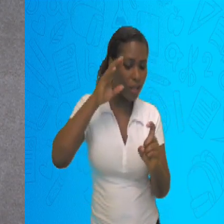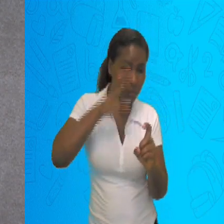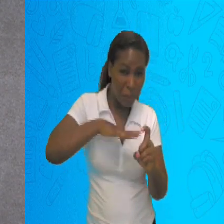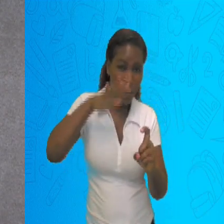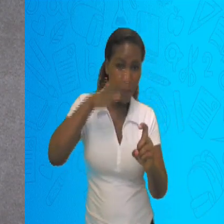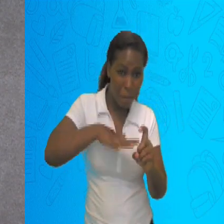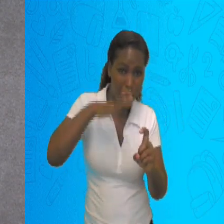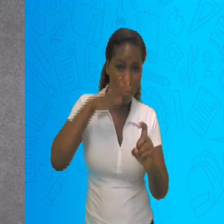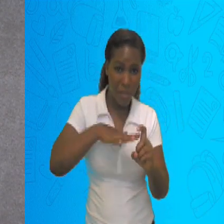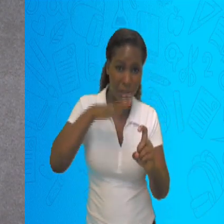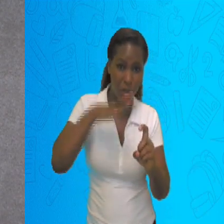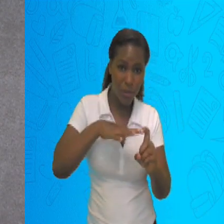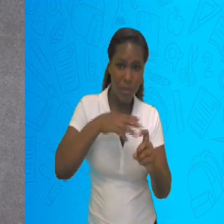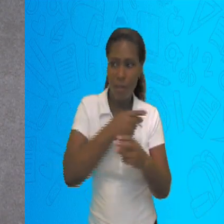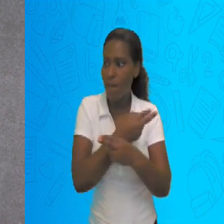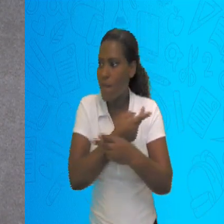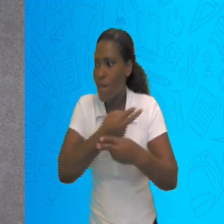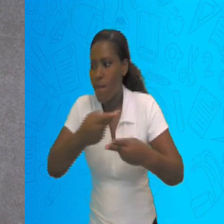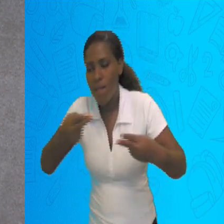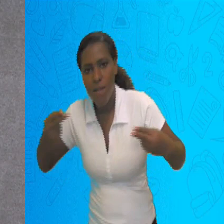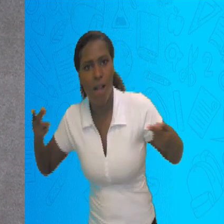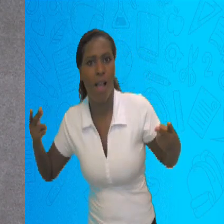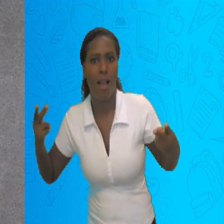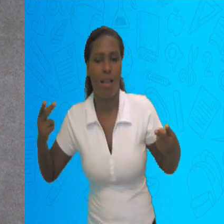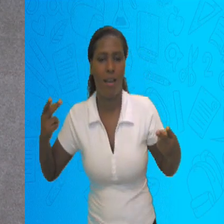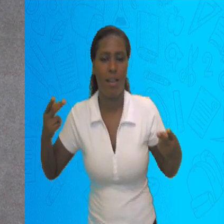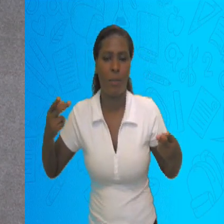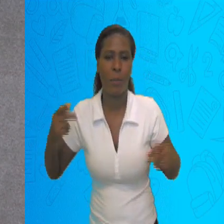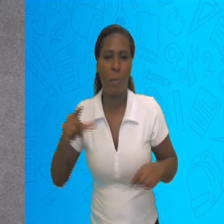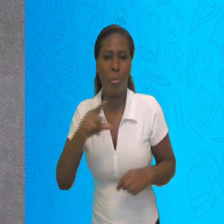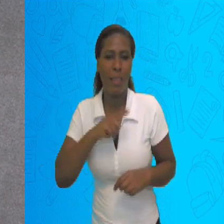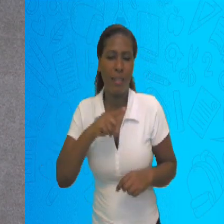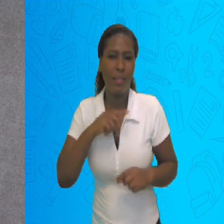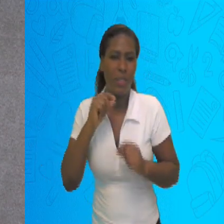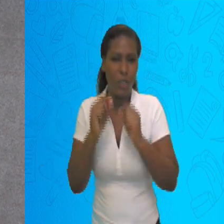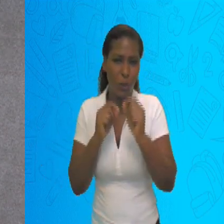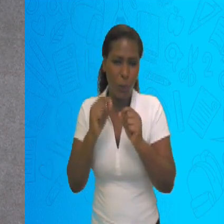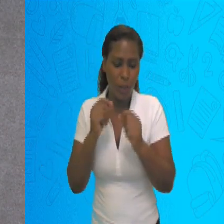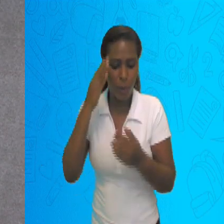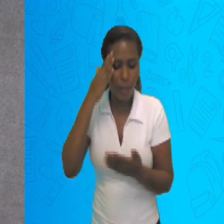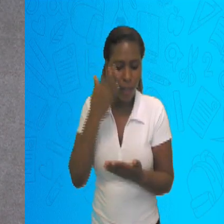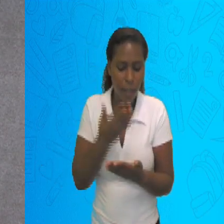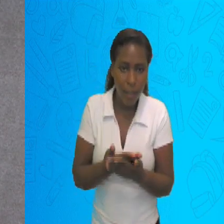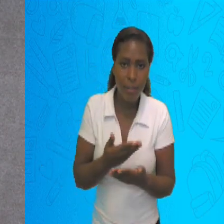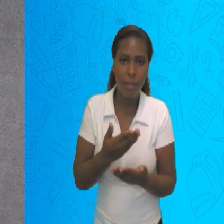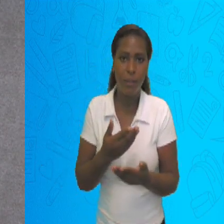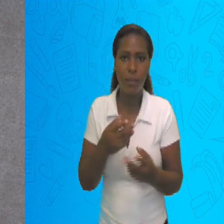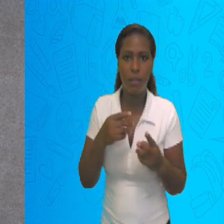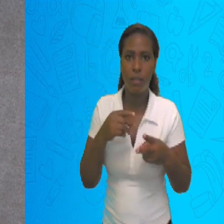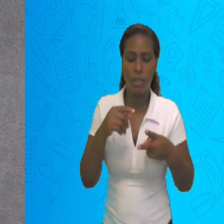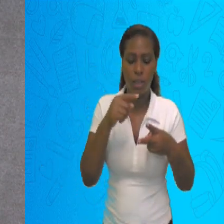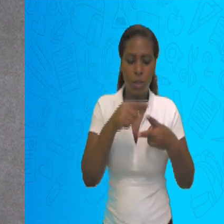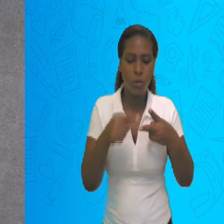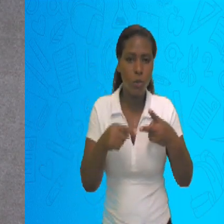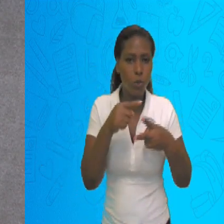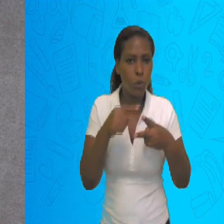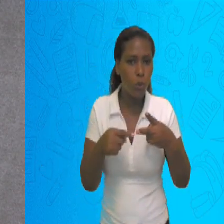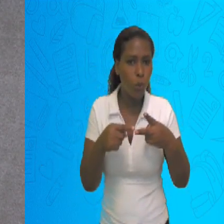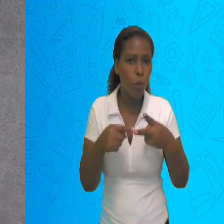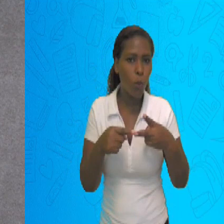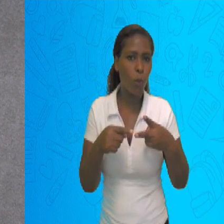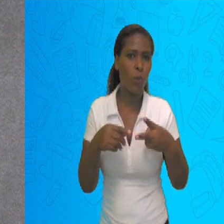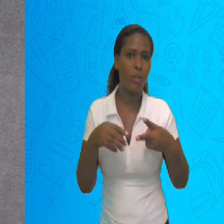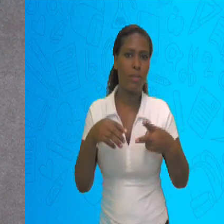crença. Essa é a entidade espiritual que habitava o mundo material. Também se acreditava